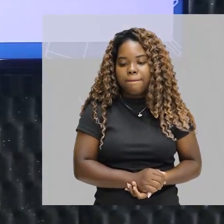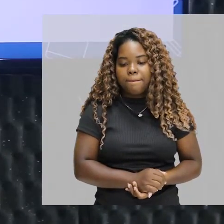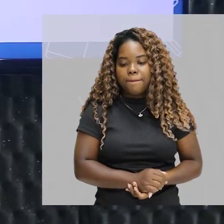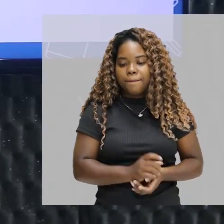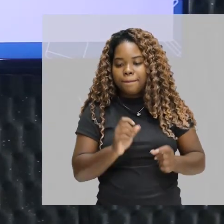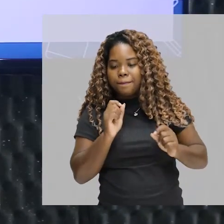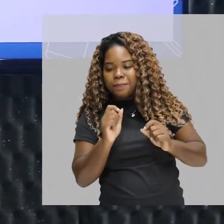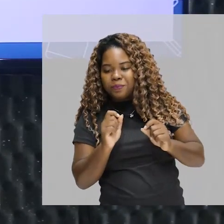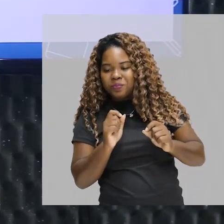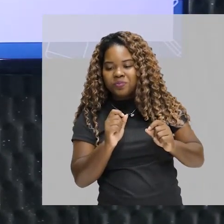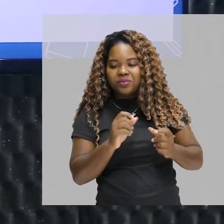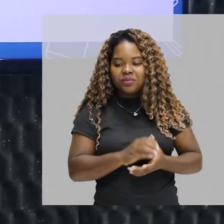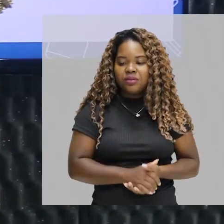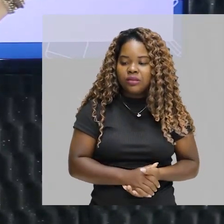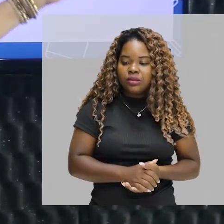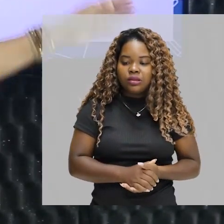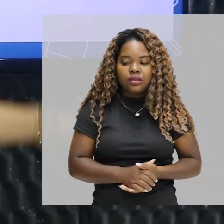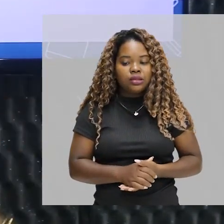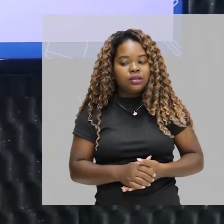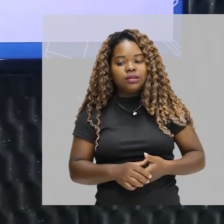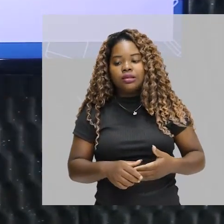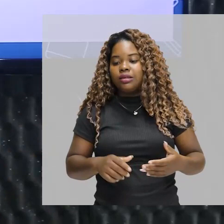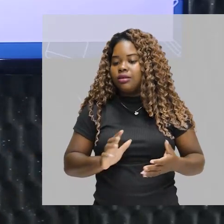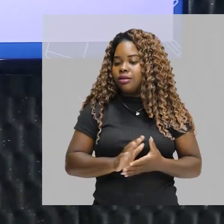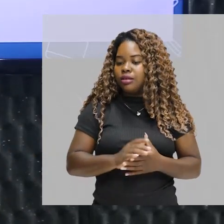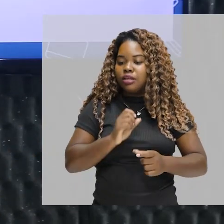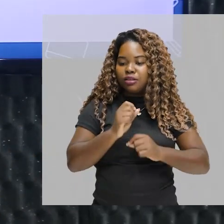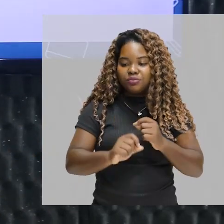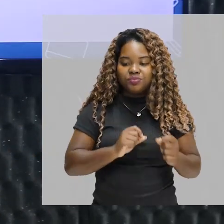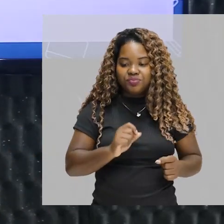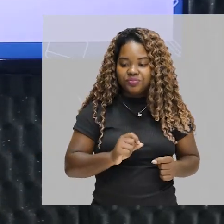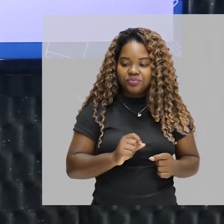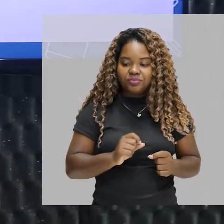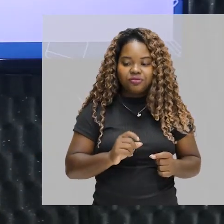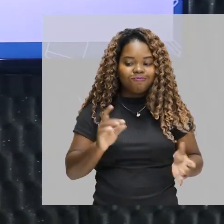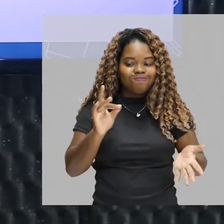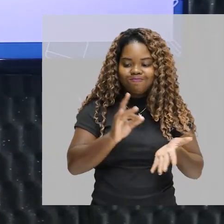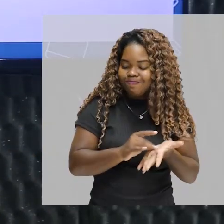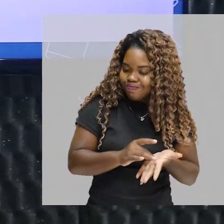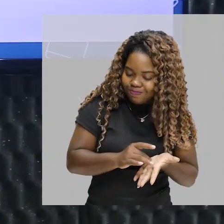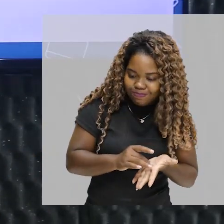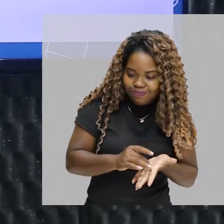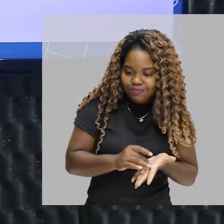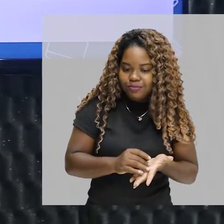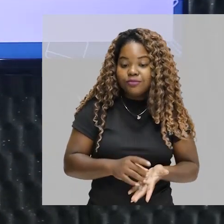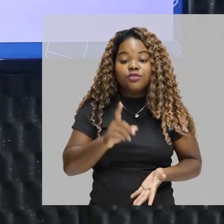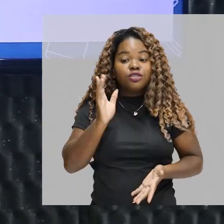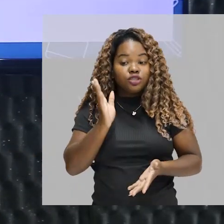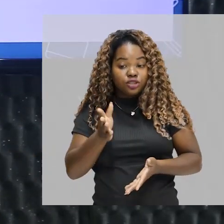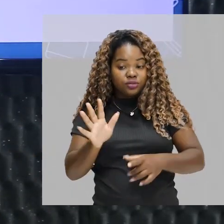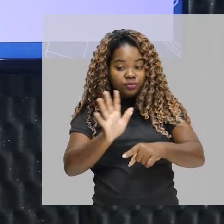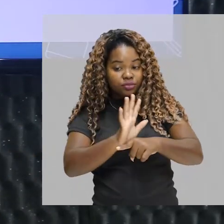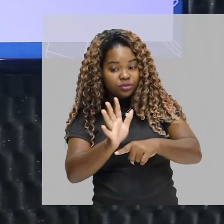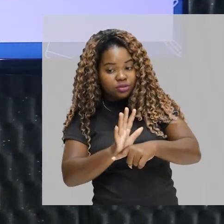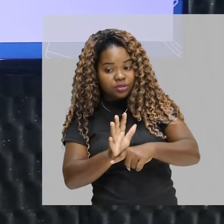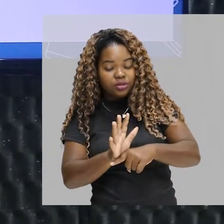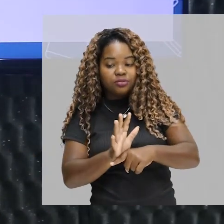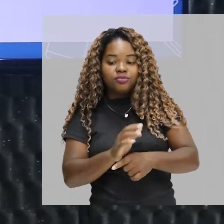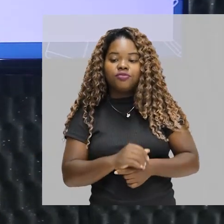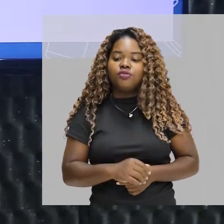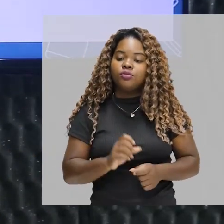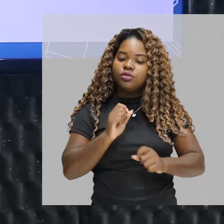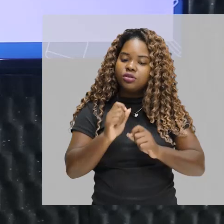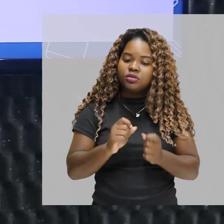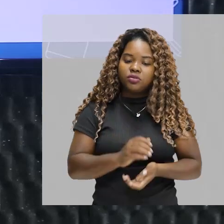personagens que extrapolam os limites da realidade. Você já assistiu a filmes que. Nossa, gente,